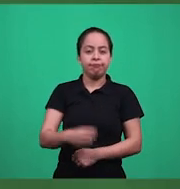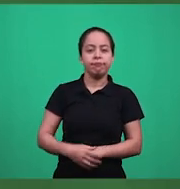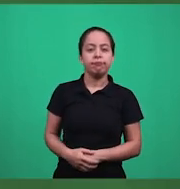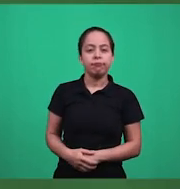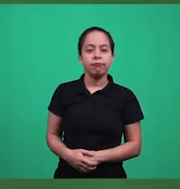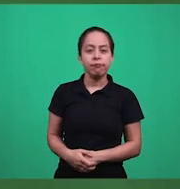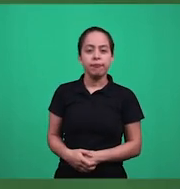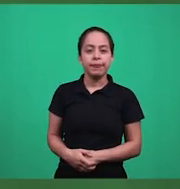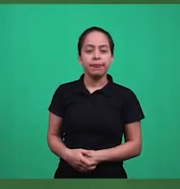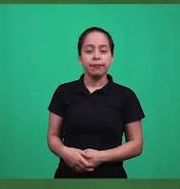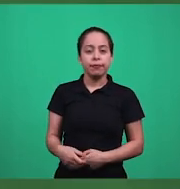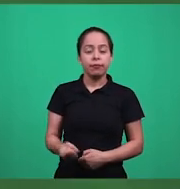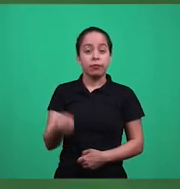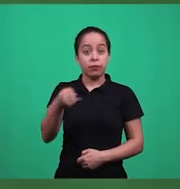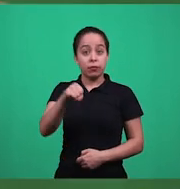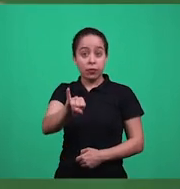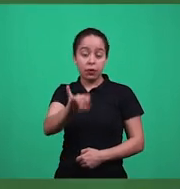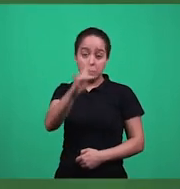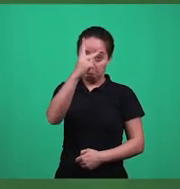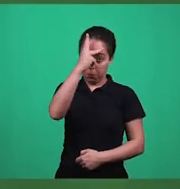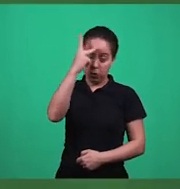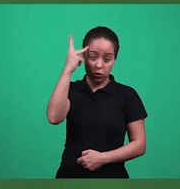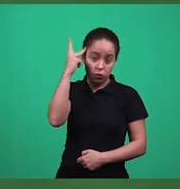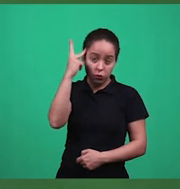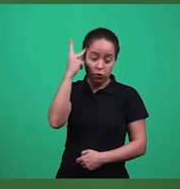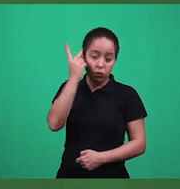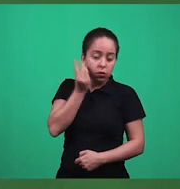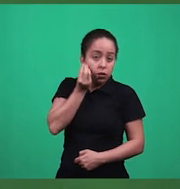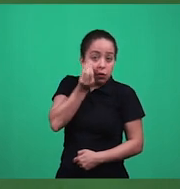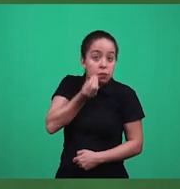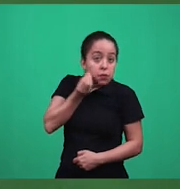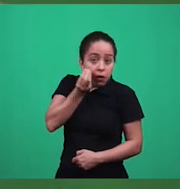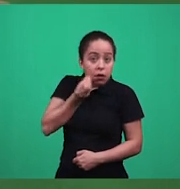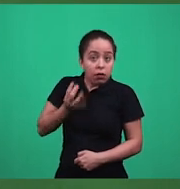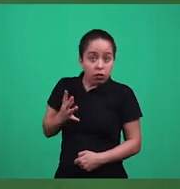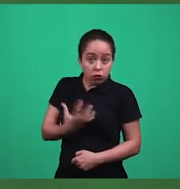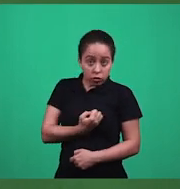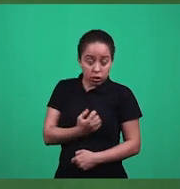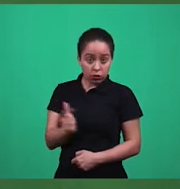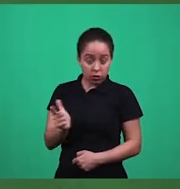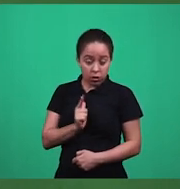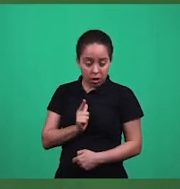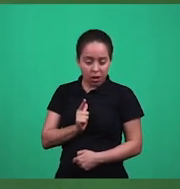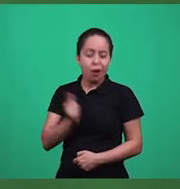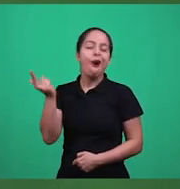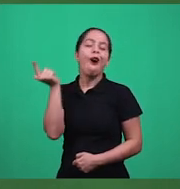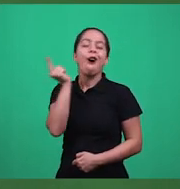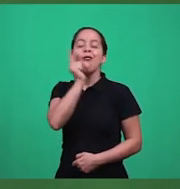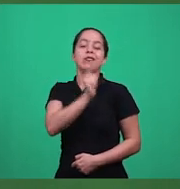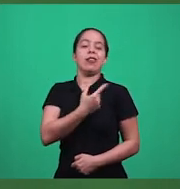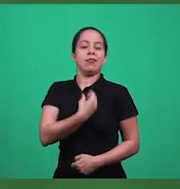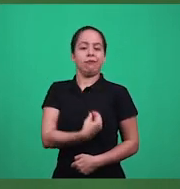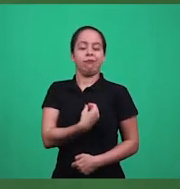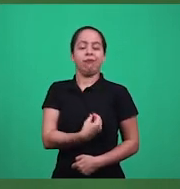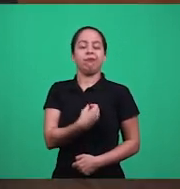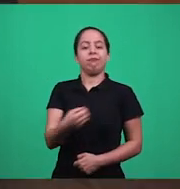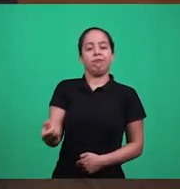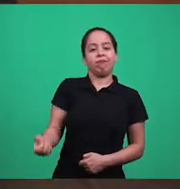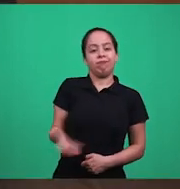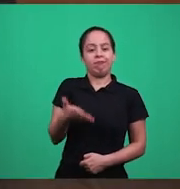Os que têm a experiência de salvação alcançam a nova vida.